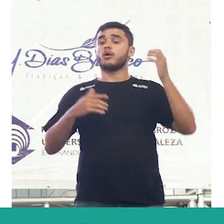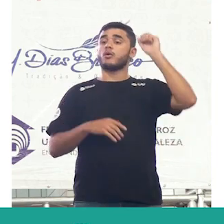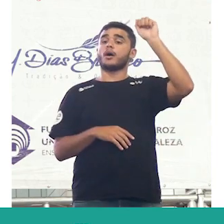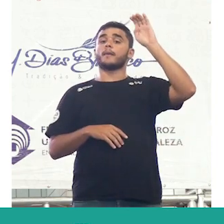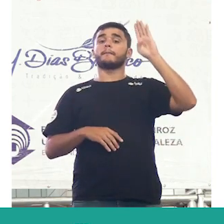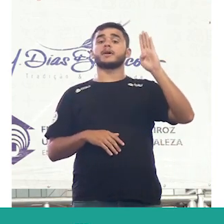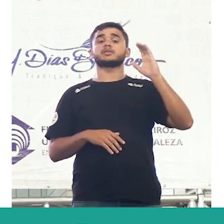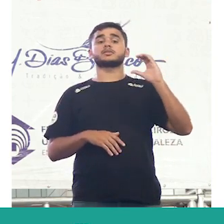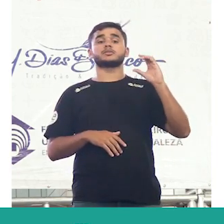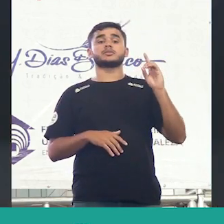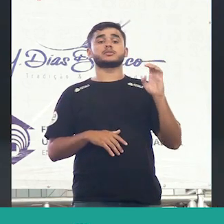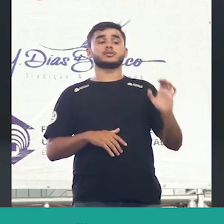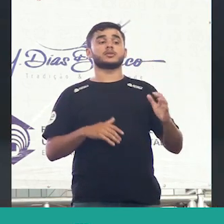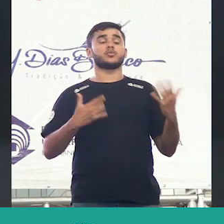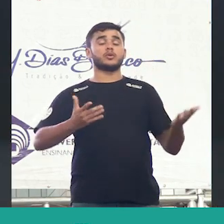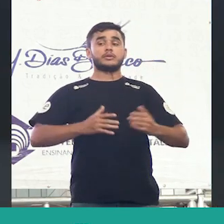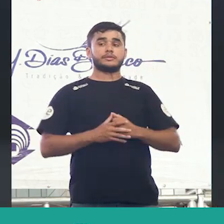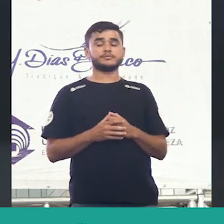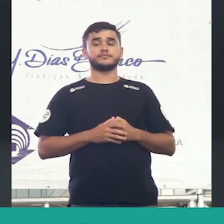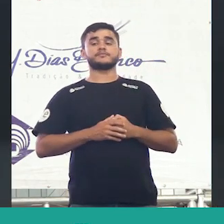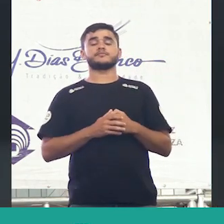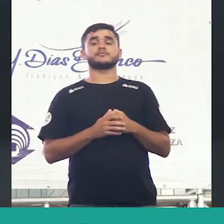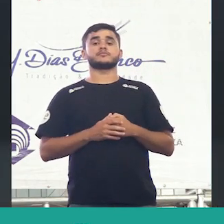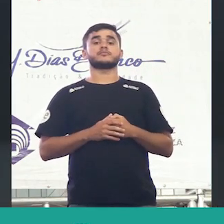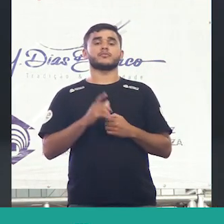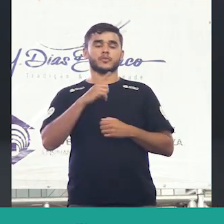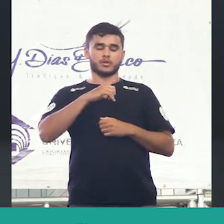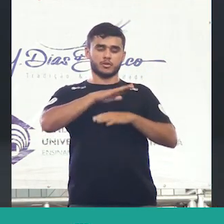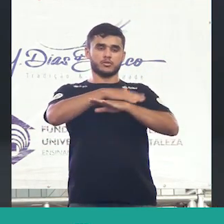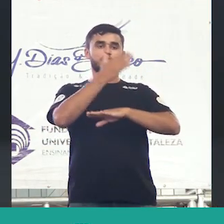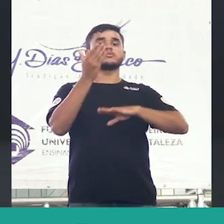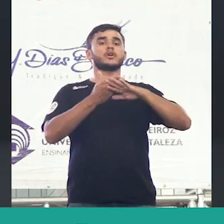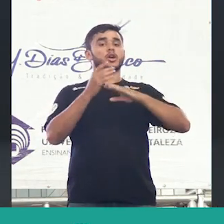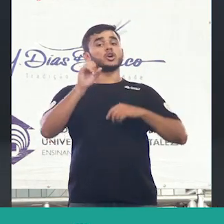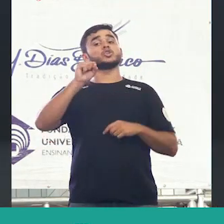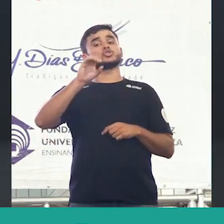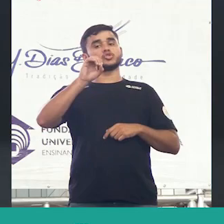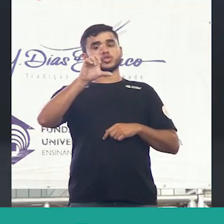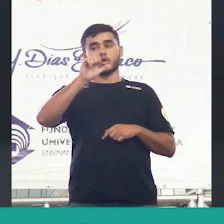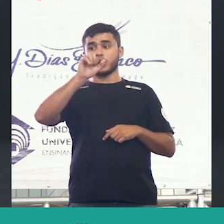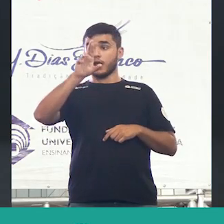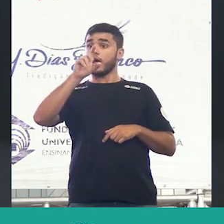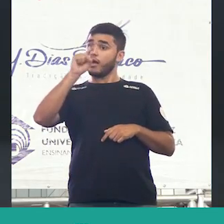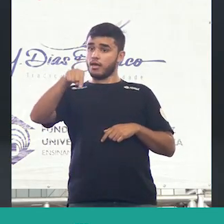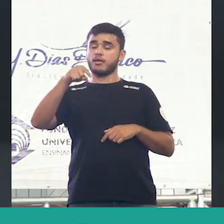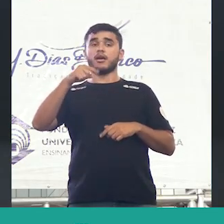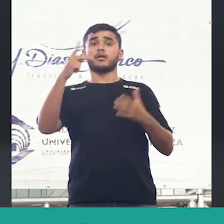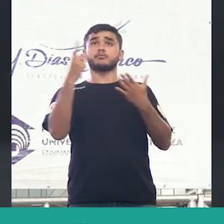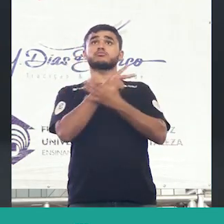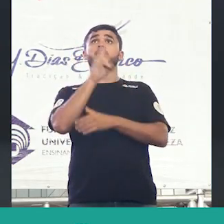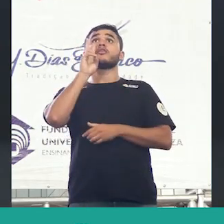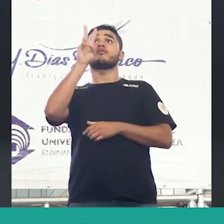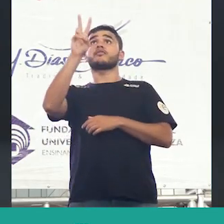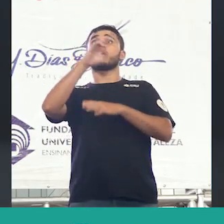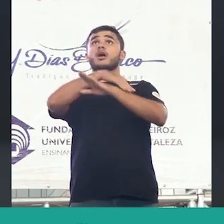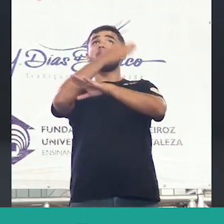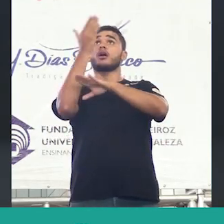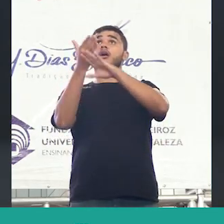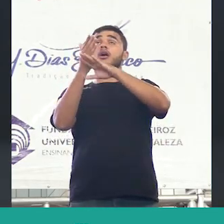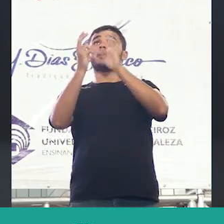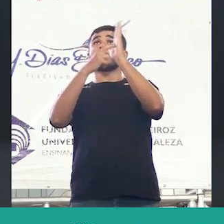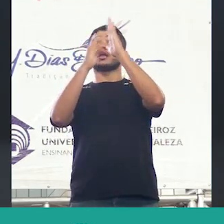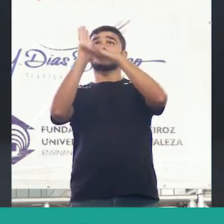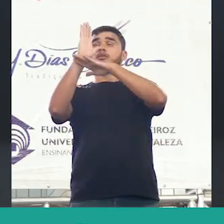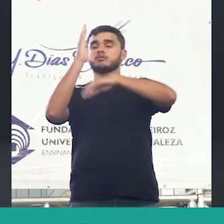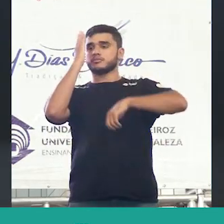aí? Presenciou um eclipse durante o dia, por quê? Eclipse solar. Certo? E a lua é